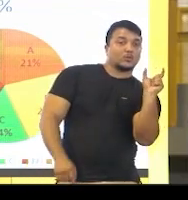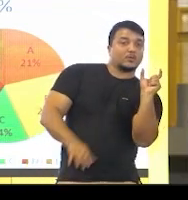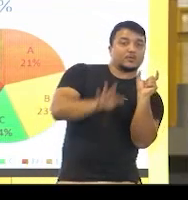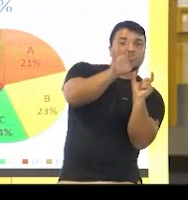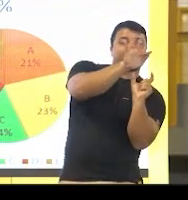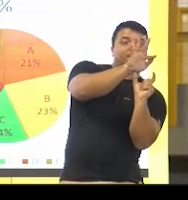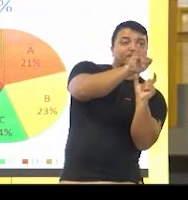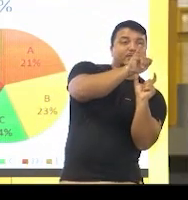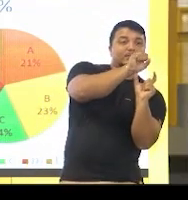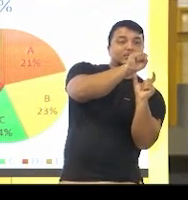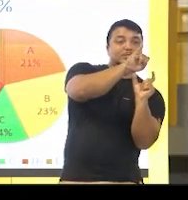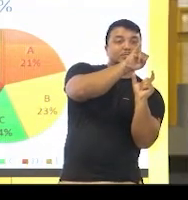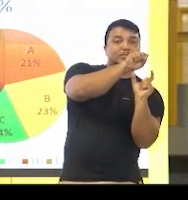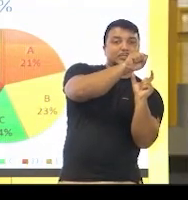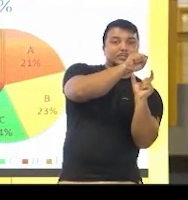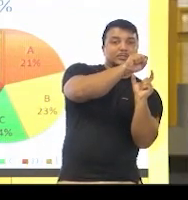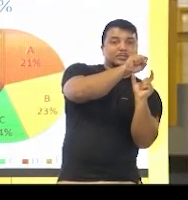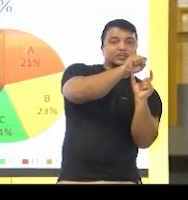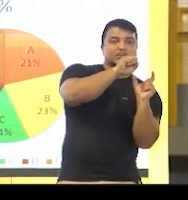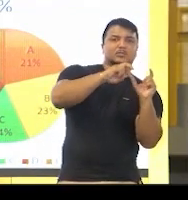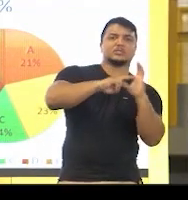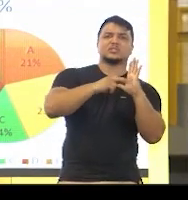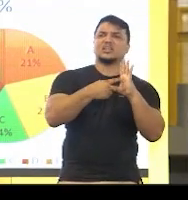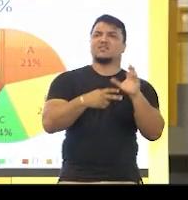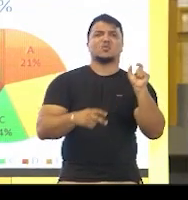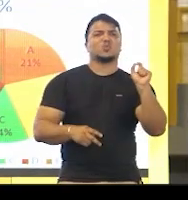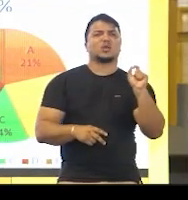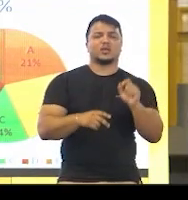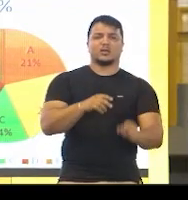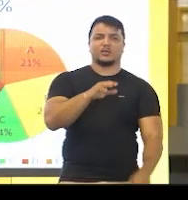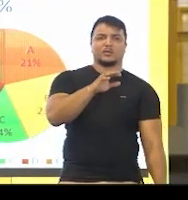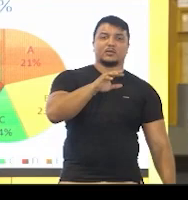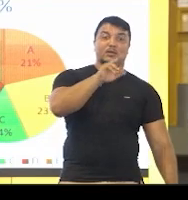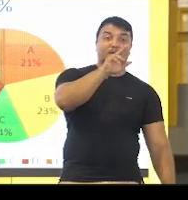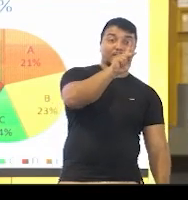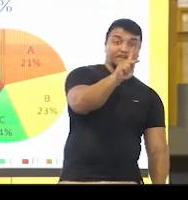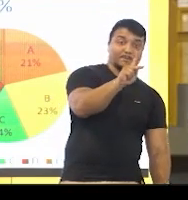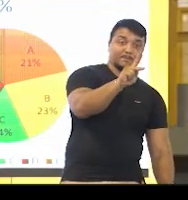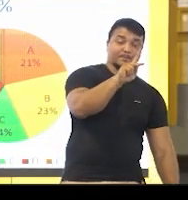palavra physis. Marden, o que é physis?